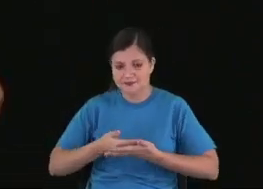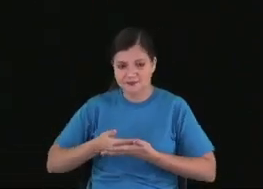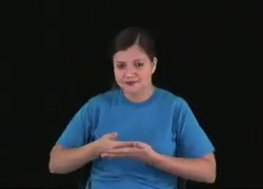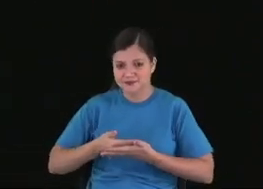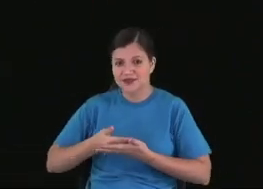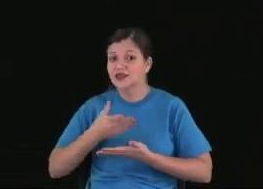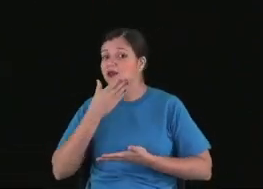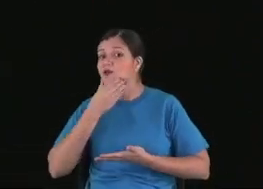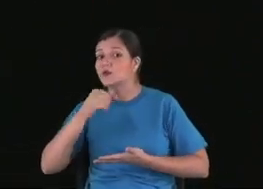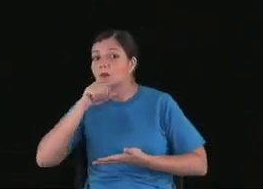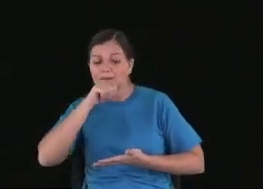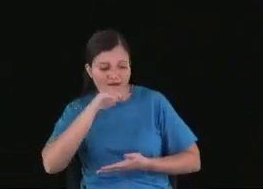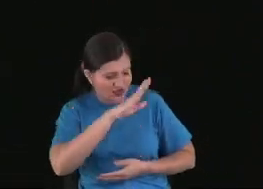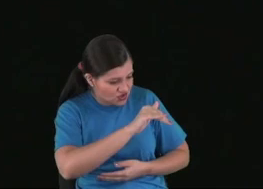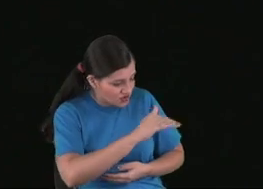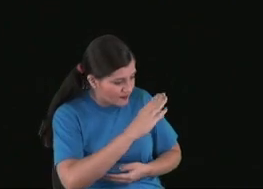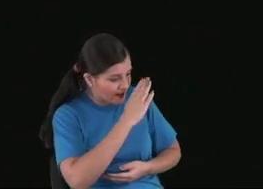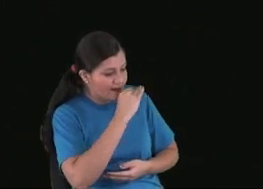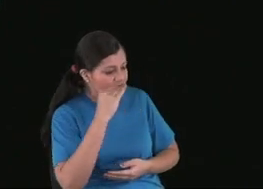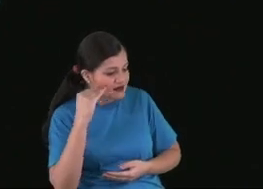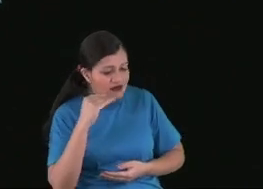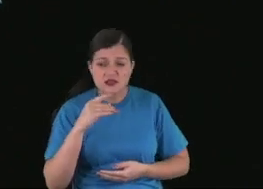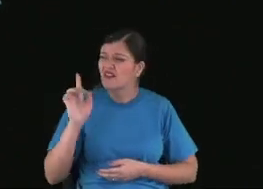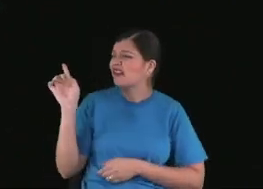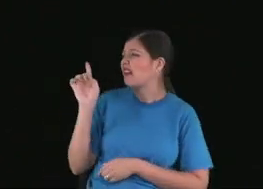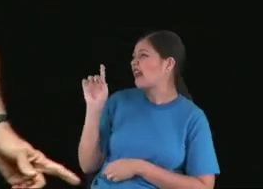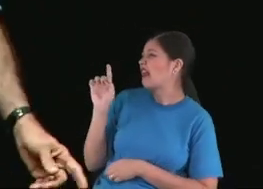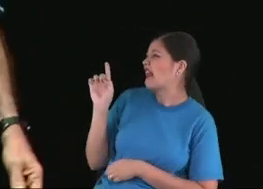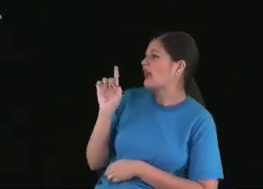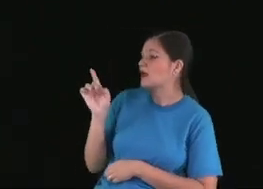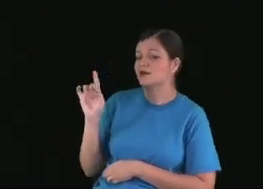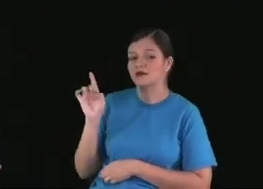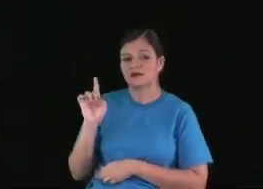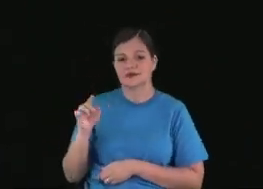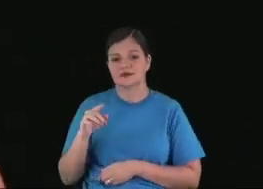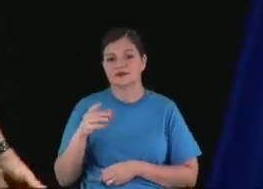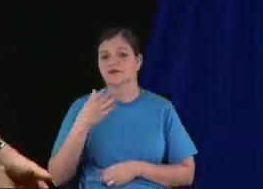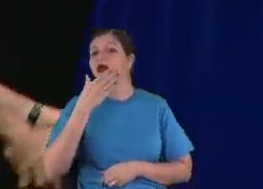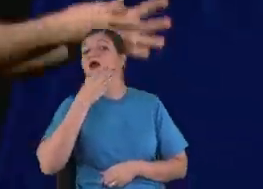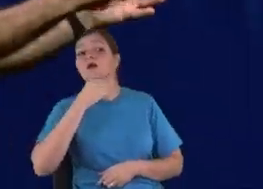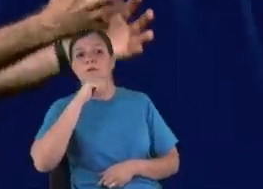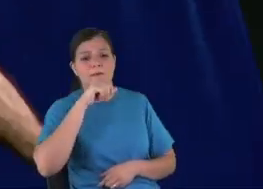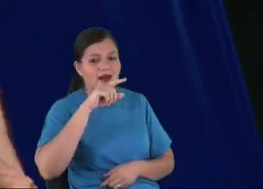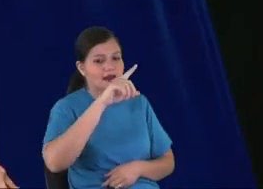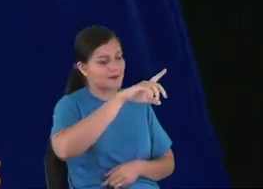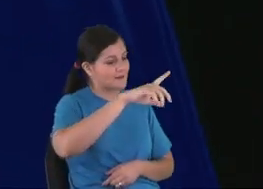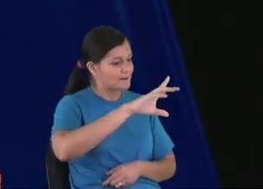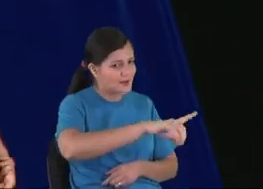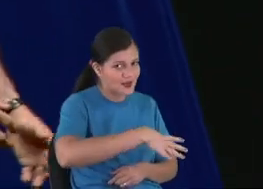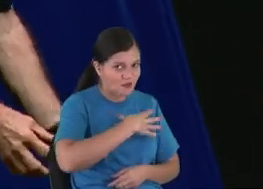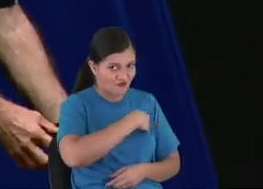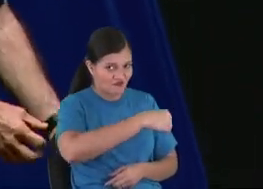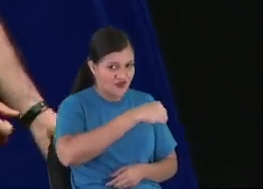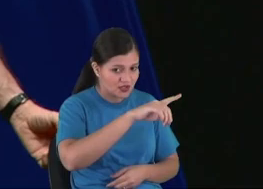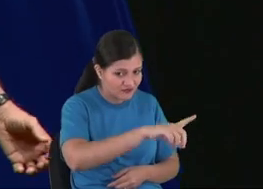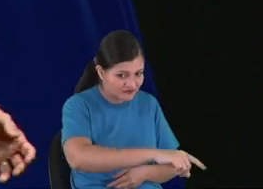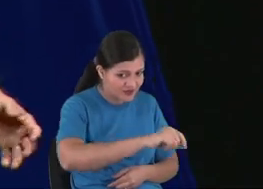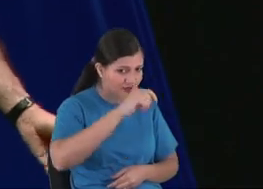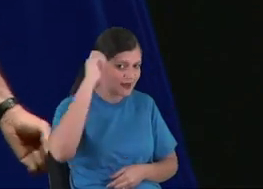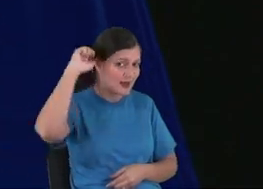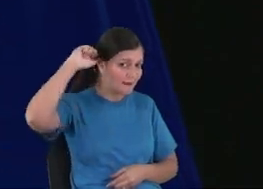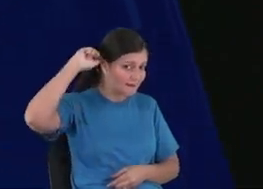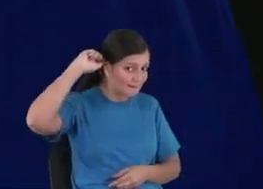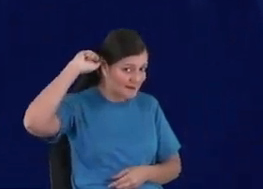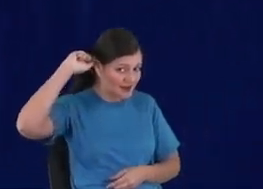vem cá. A criança, não. Aí o que o pai faz? Ele é pequeno, você vai lá, pega o filho, não.